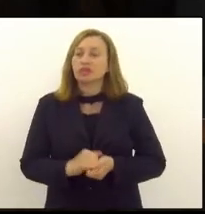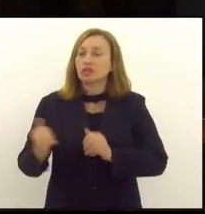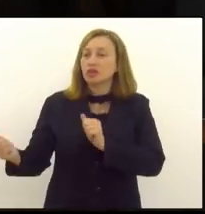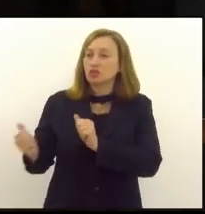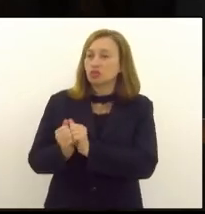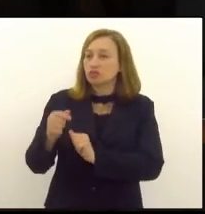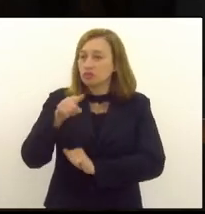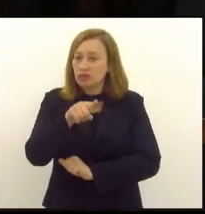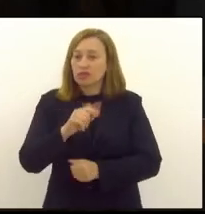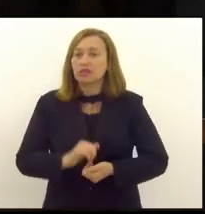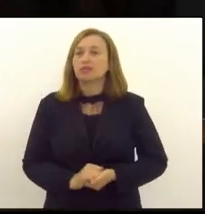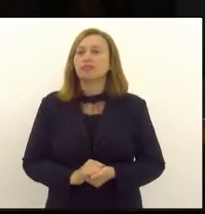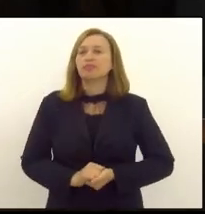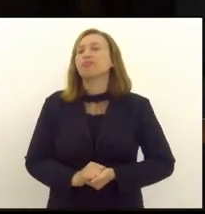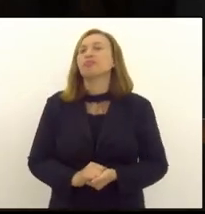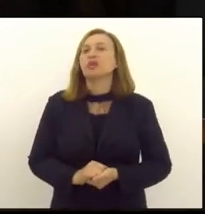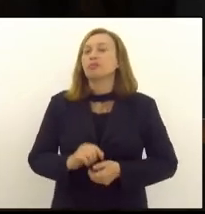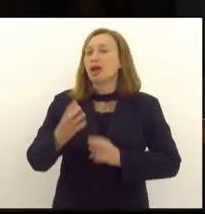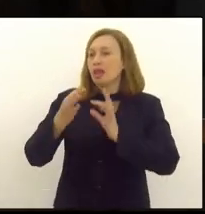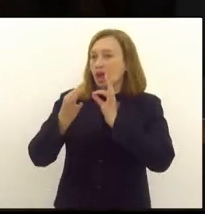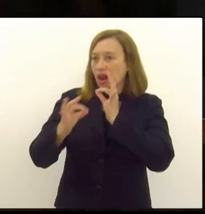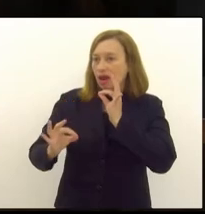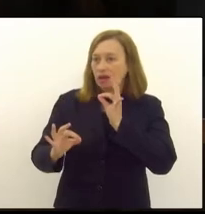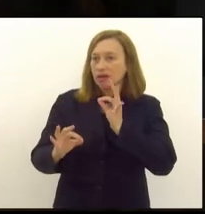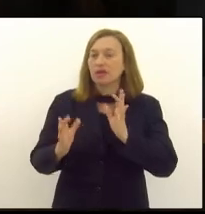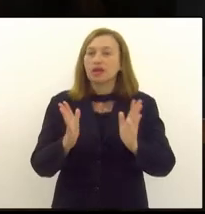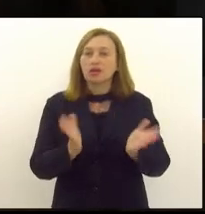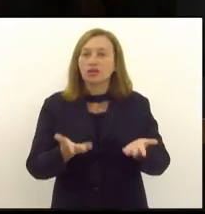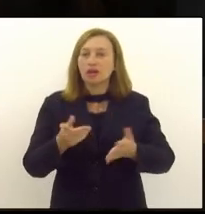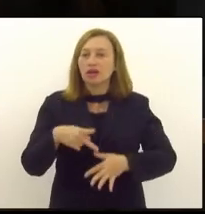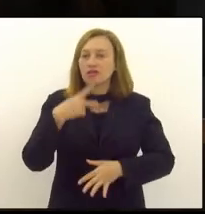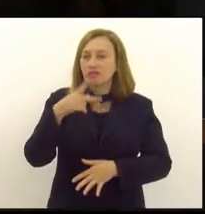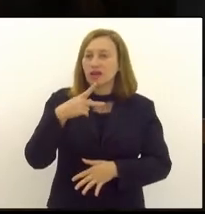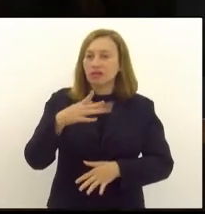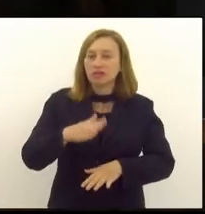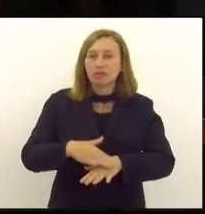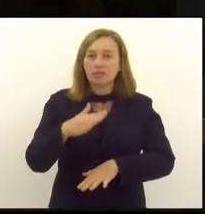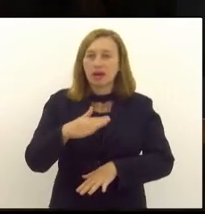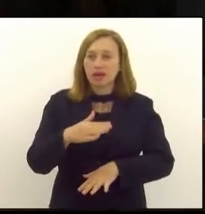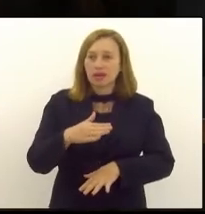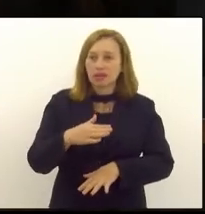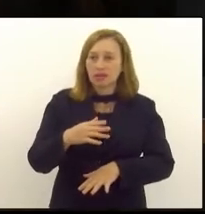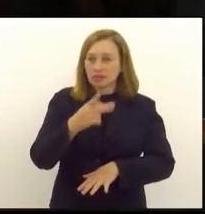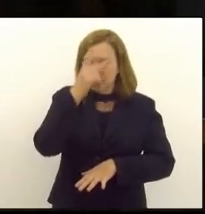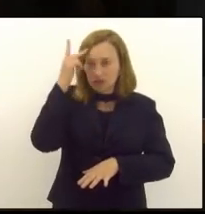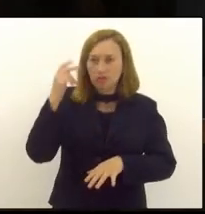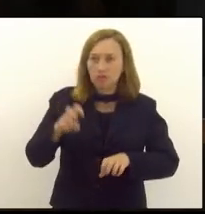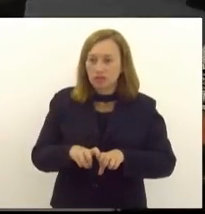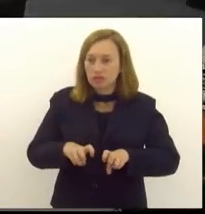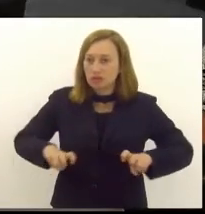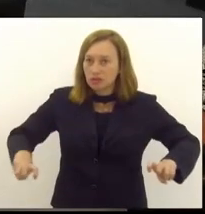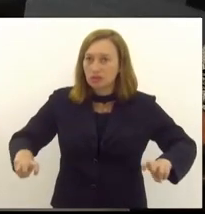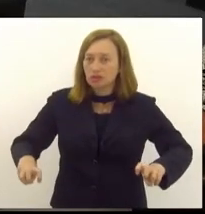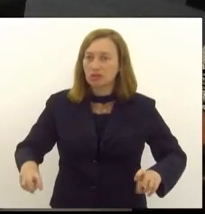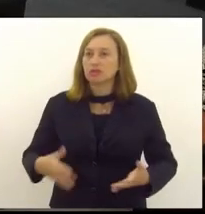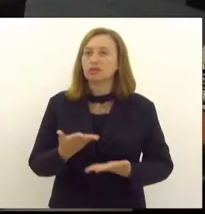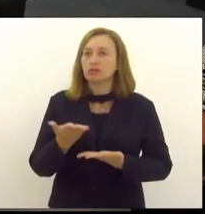companhia. Para não me estender, passo agora a palavra aos demais integrantes desta mesa.